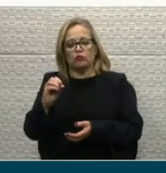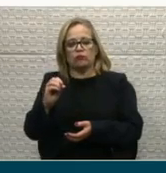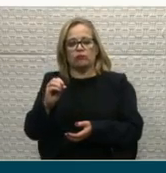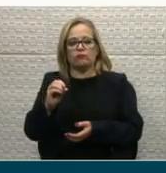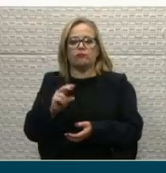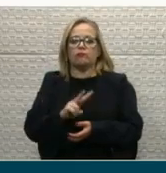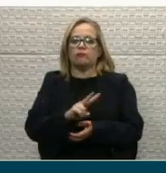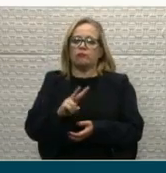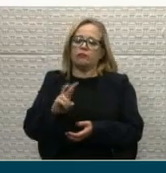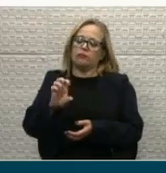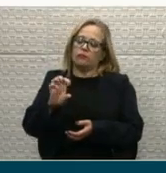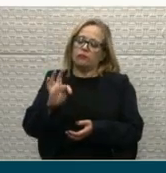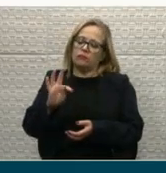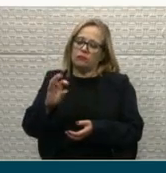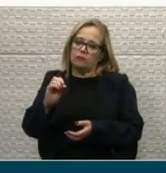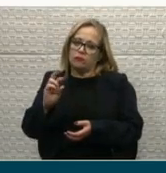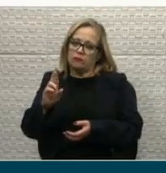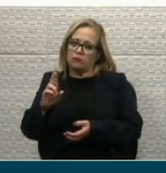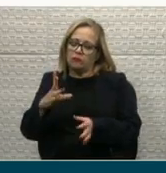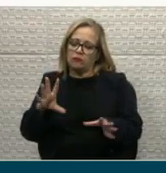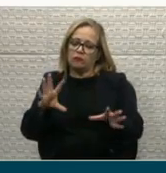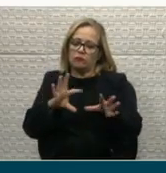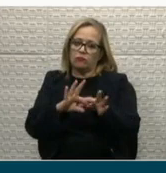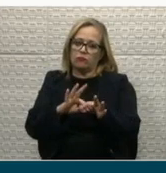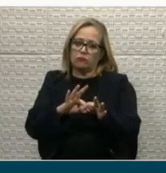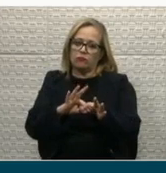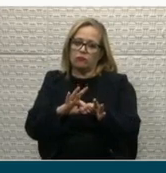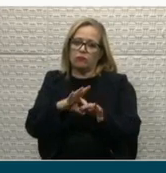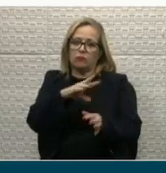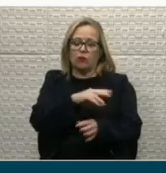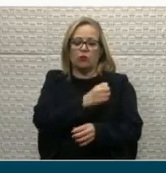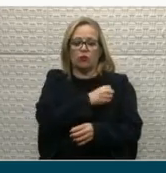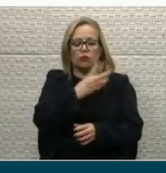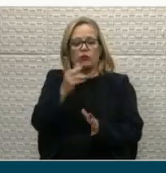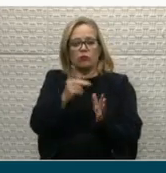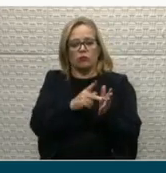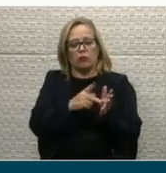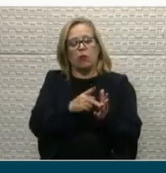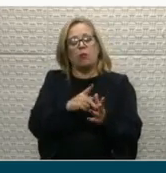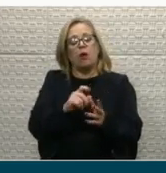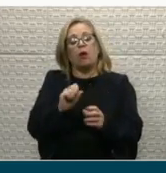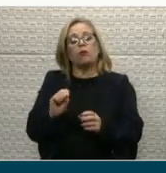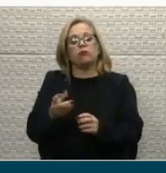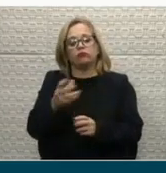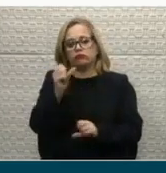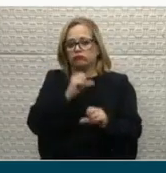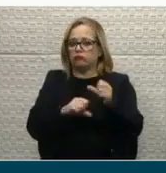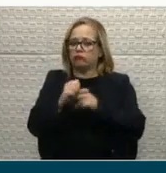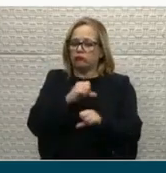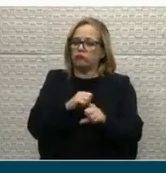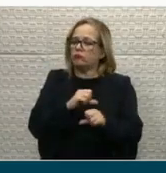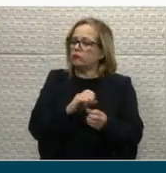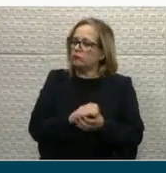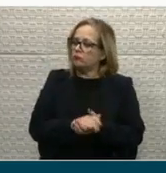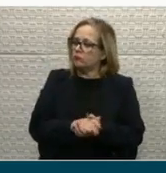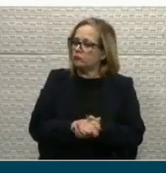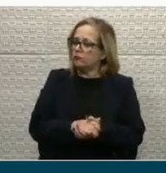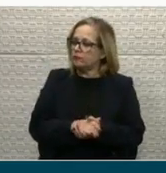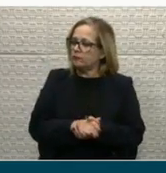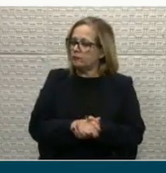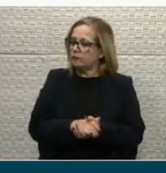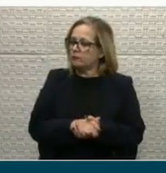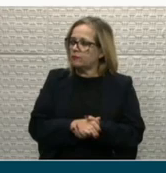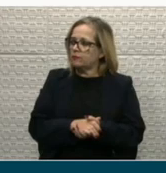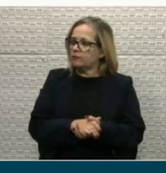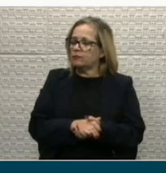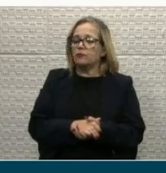lambda, para que essa condição possa ser satisfeita. Então, para que sejam